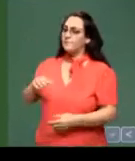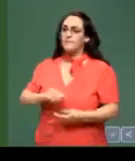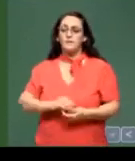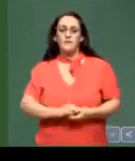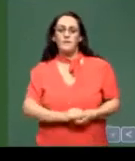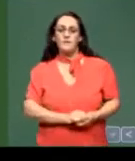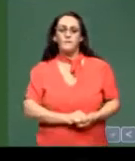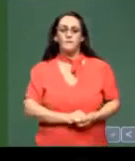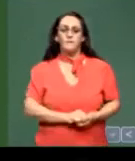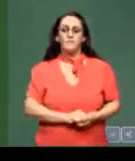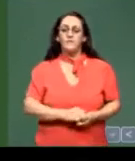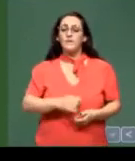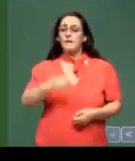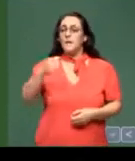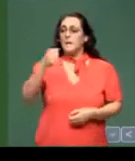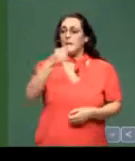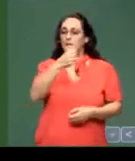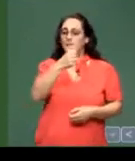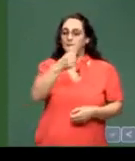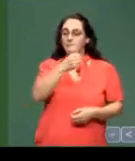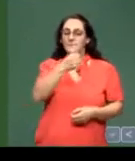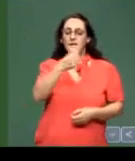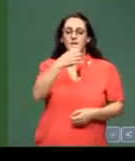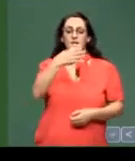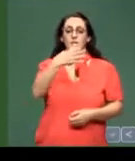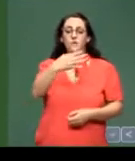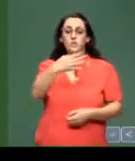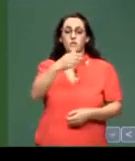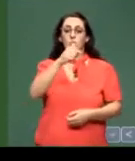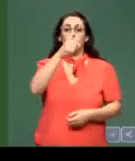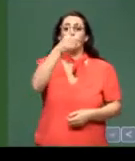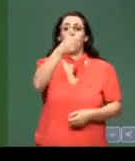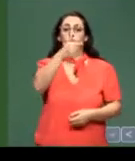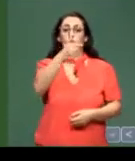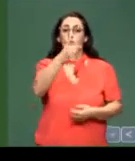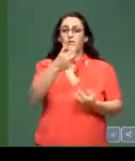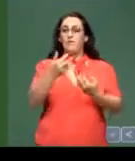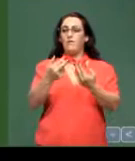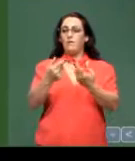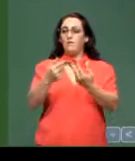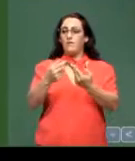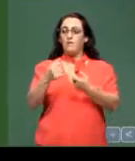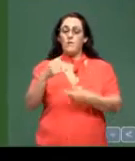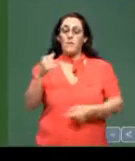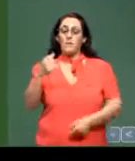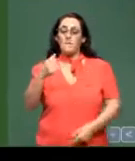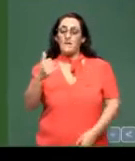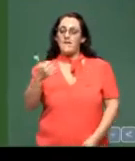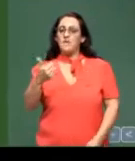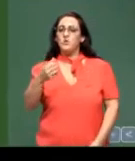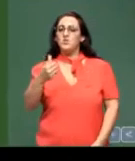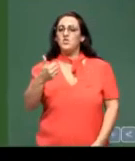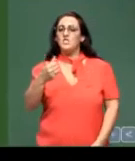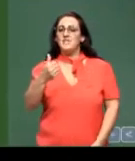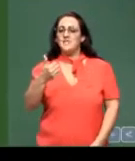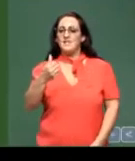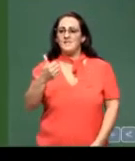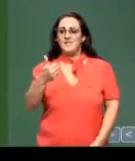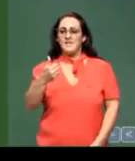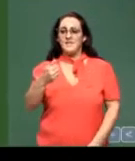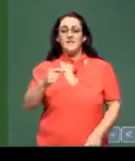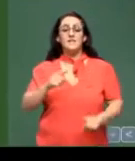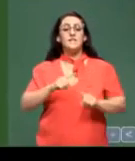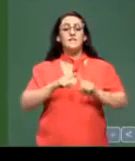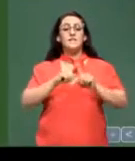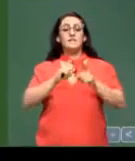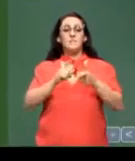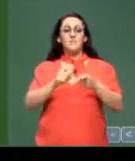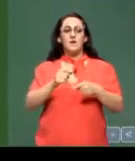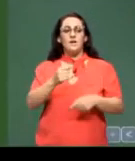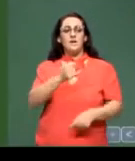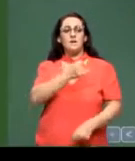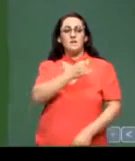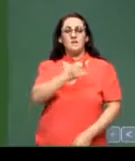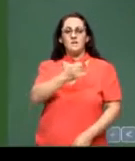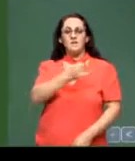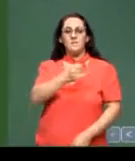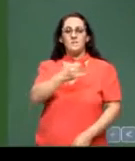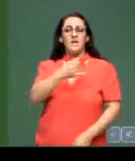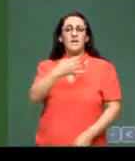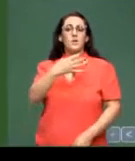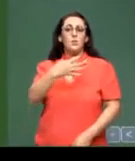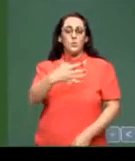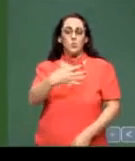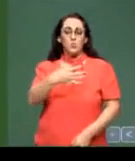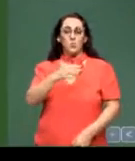4 ao quadrado é menos 16, mas menos 4 ao quadrado é mais